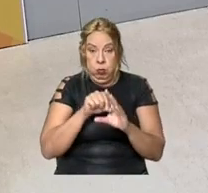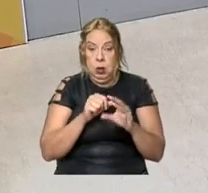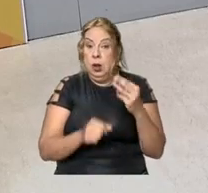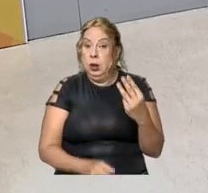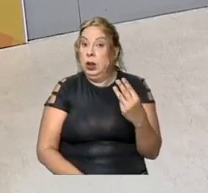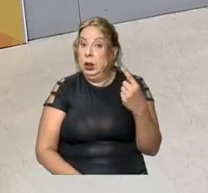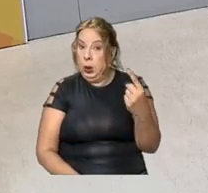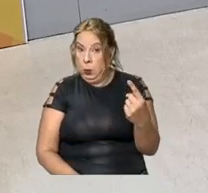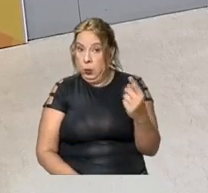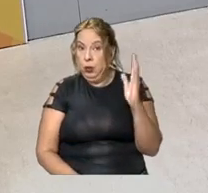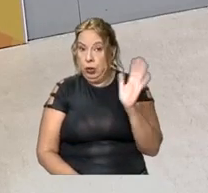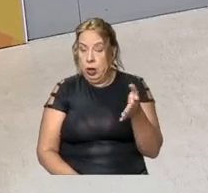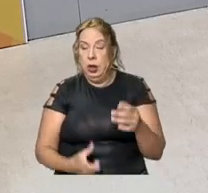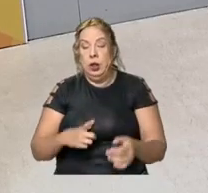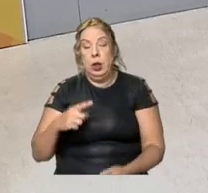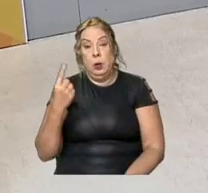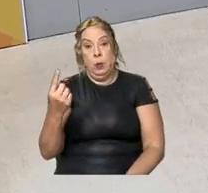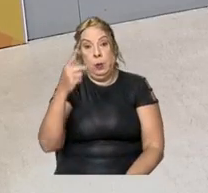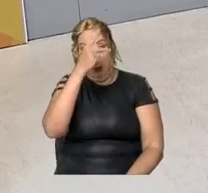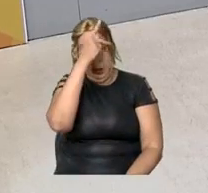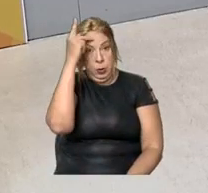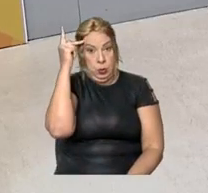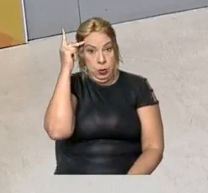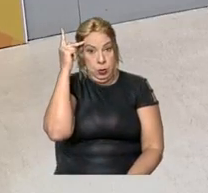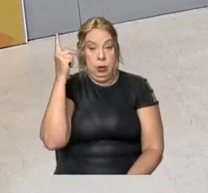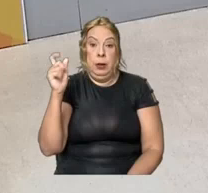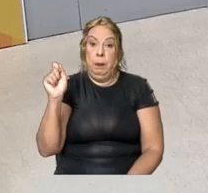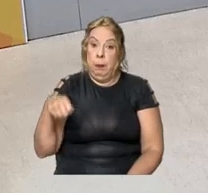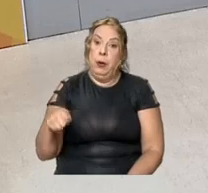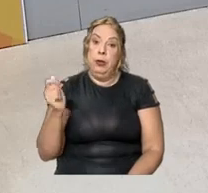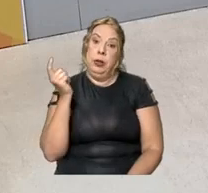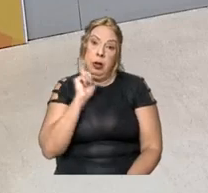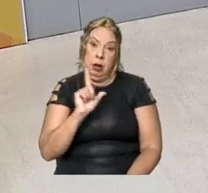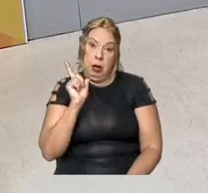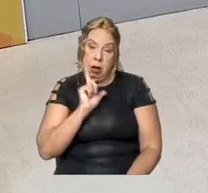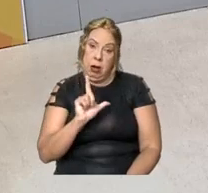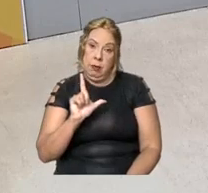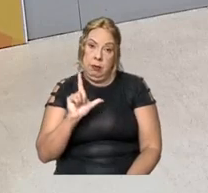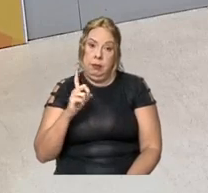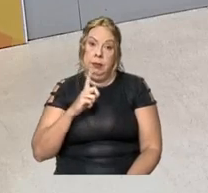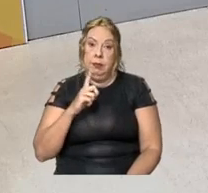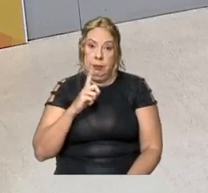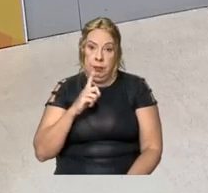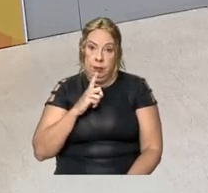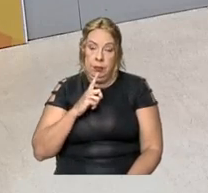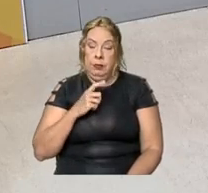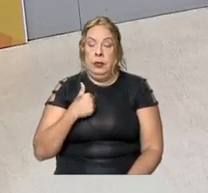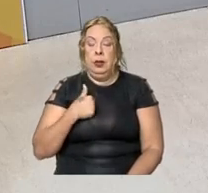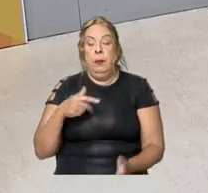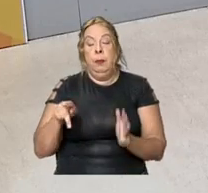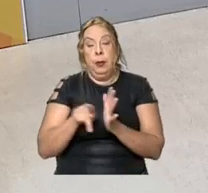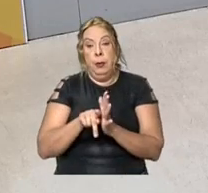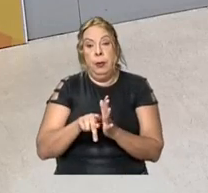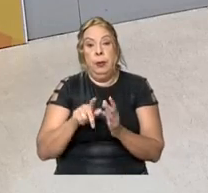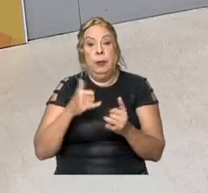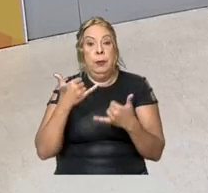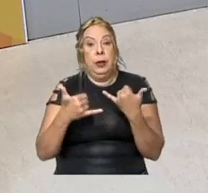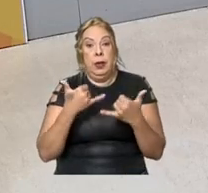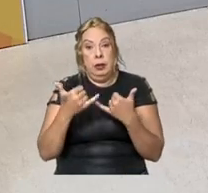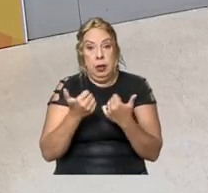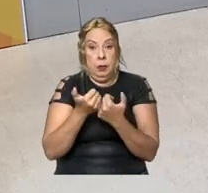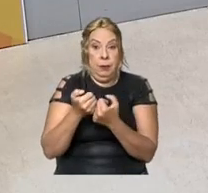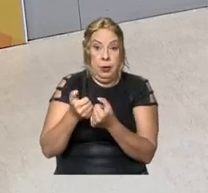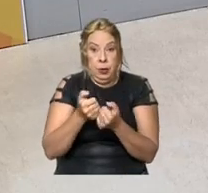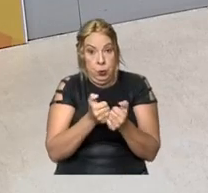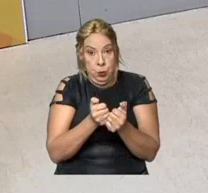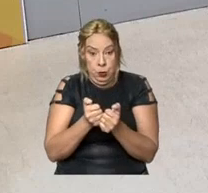nosso primeiro prêmio, um PlayStation 5. Presentão aí do Caju Cap, alusiva à Semana da Criançada, é o nosso primeiro prêmio de hoje,